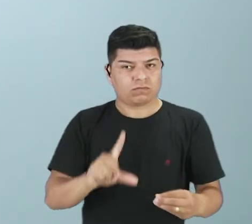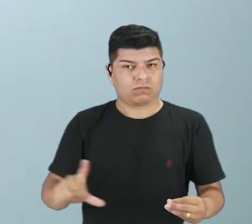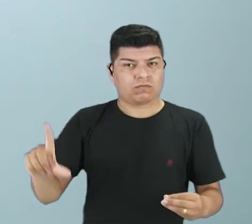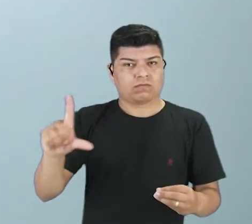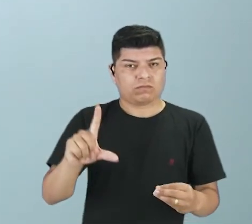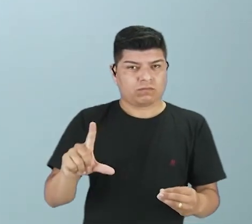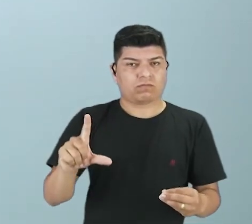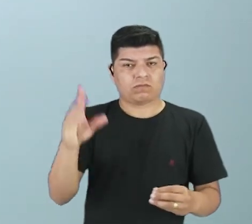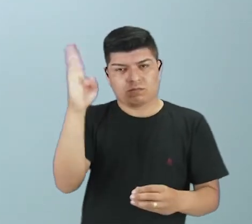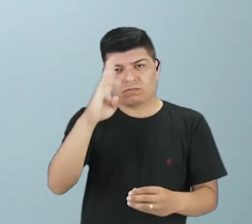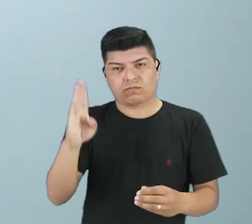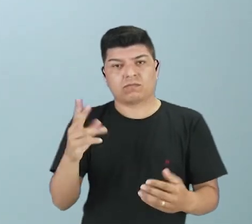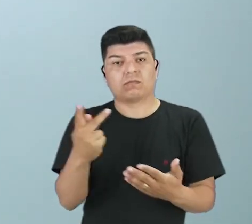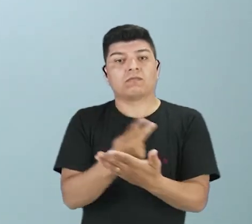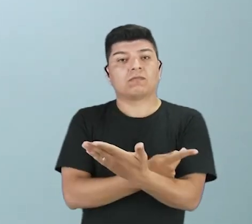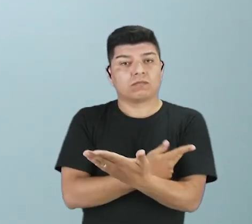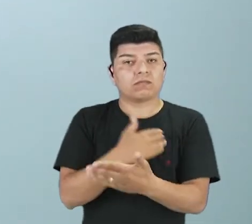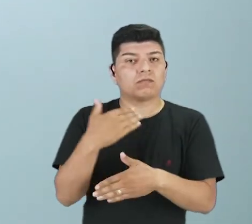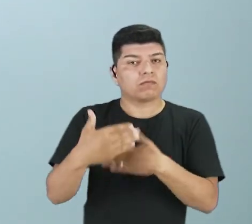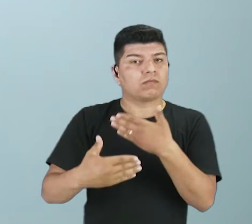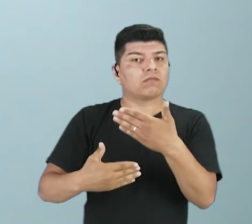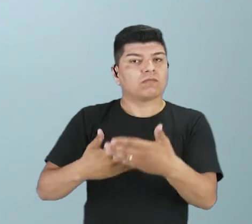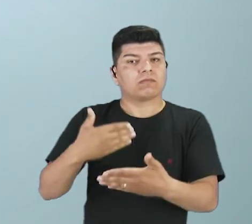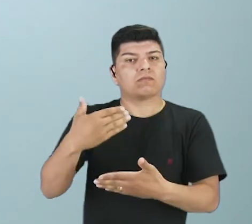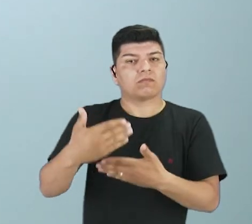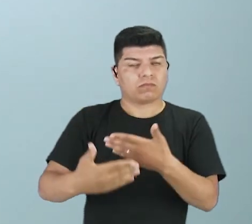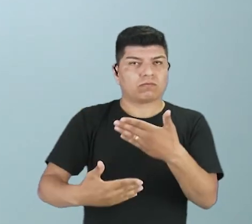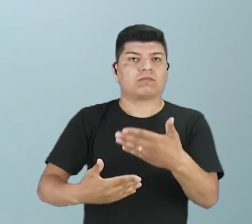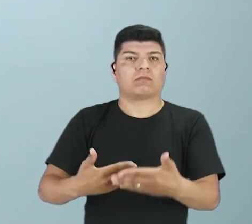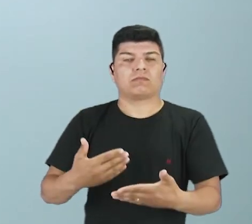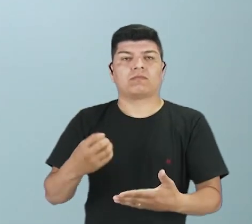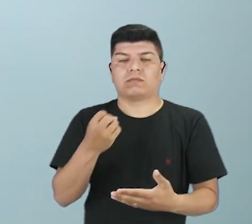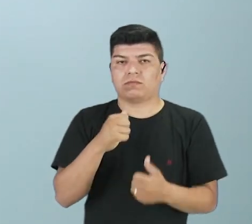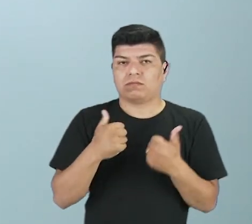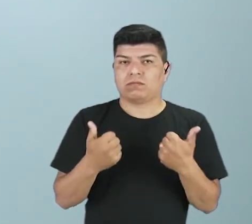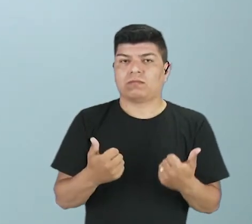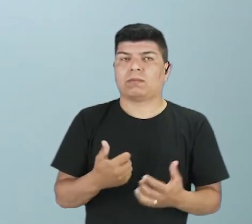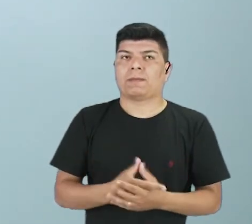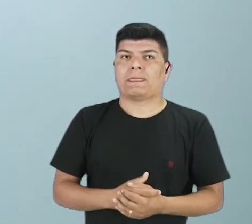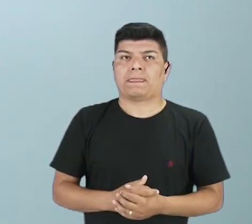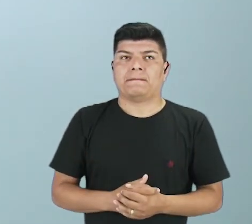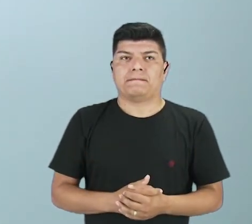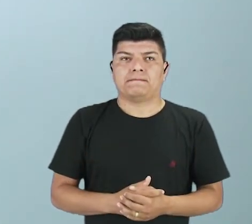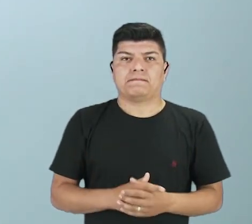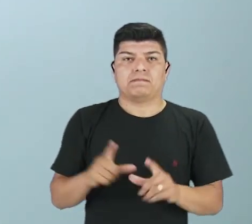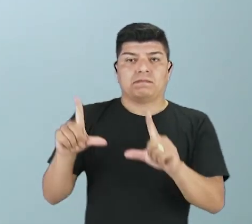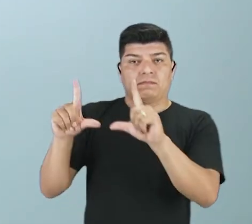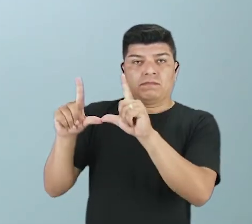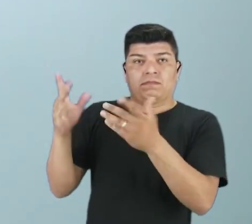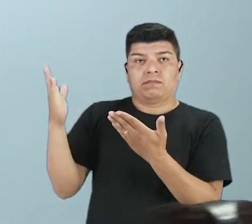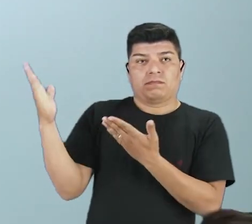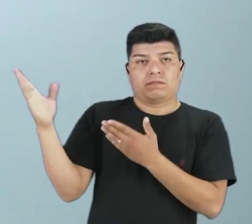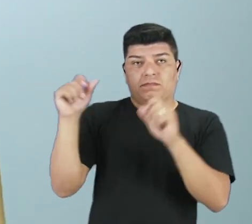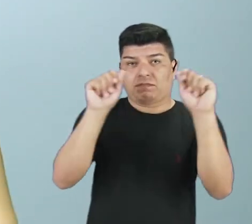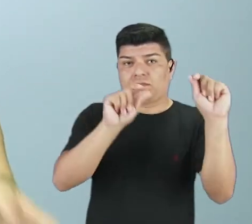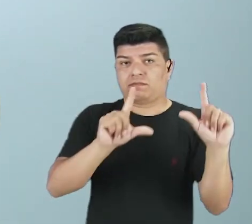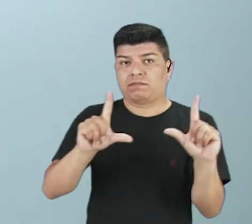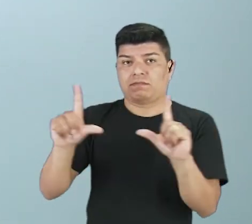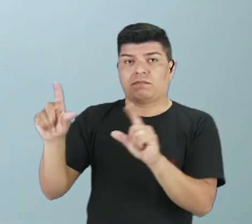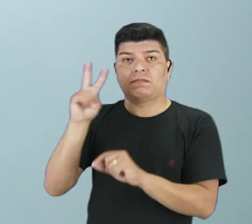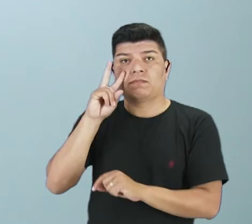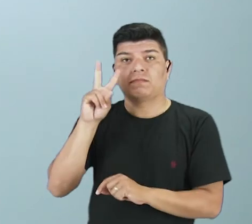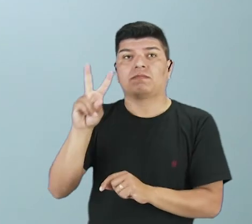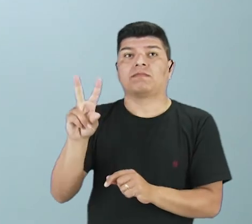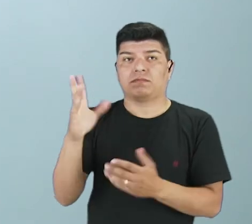no Brasil começa a acontecer de forma mais enfática, tá bom? Então, esse quadro aqui é para vocês verem